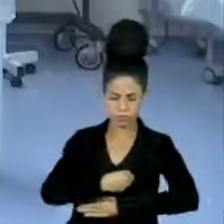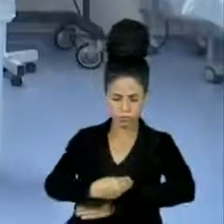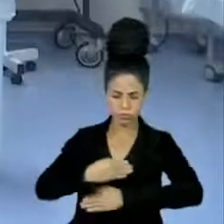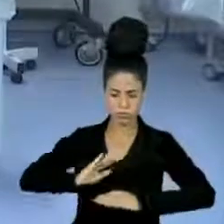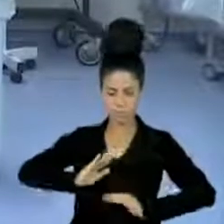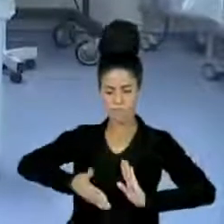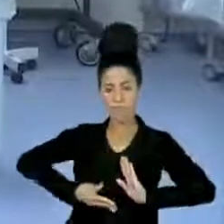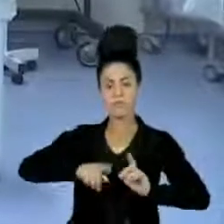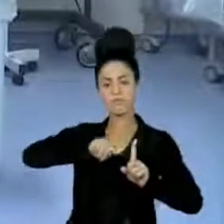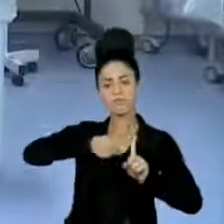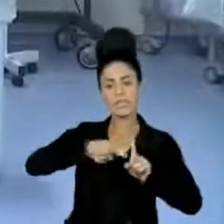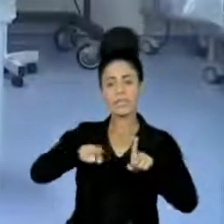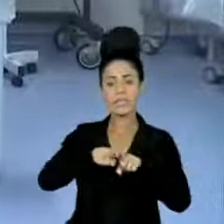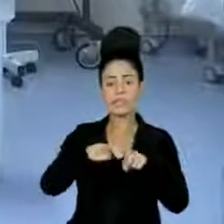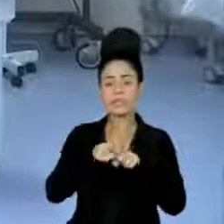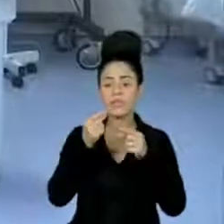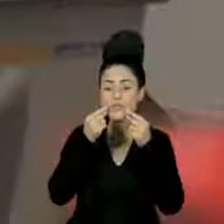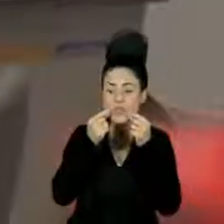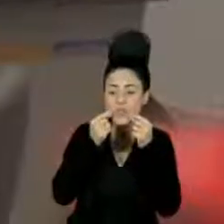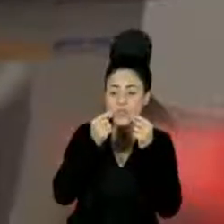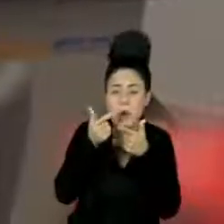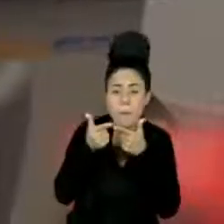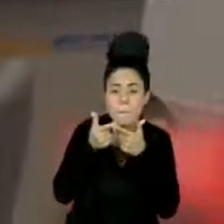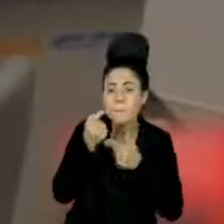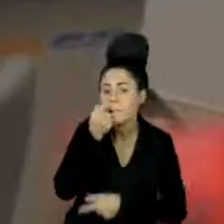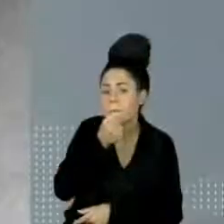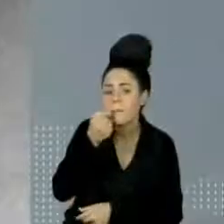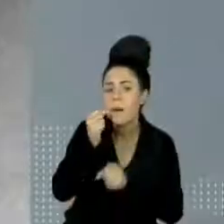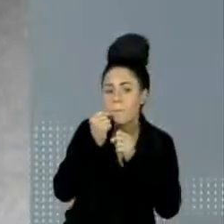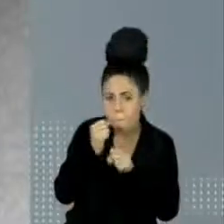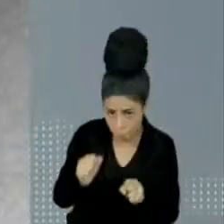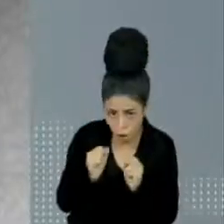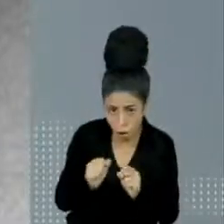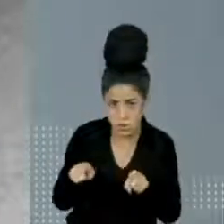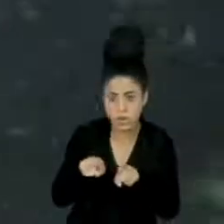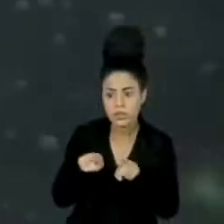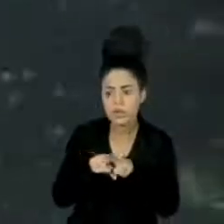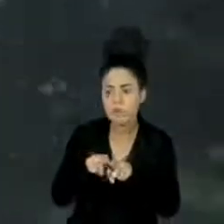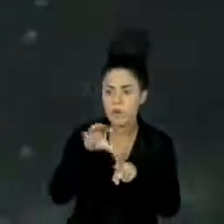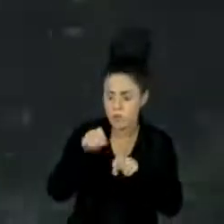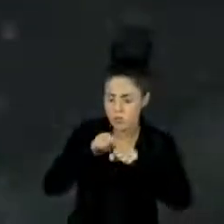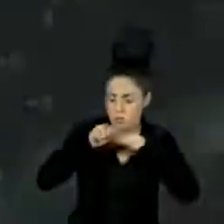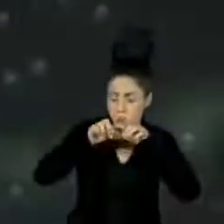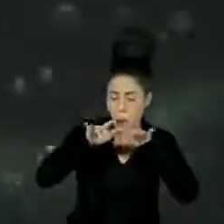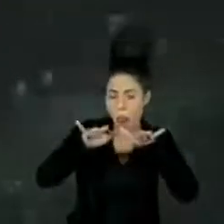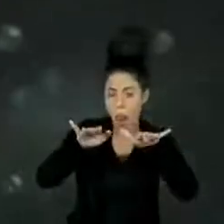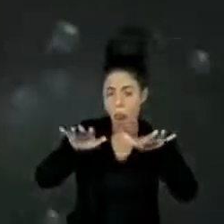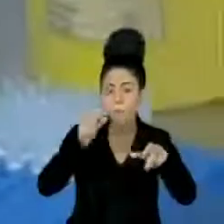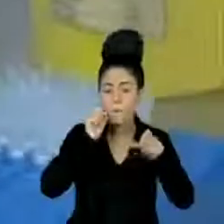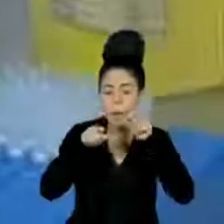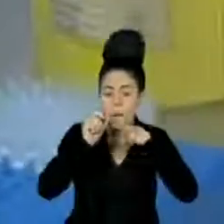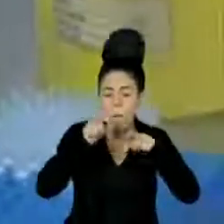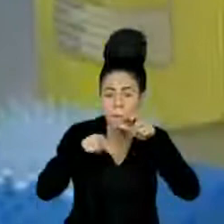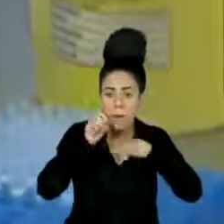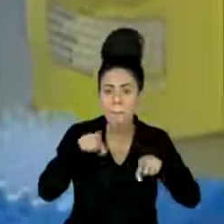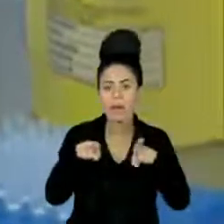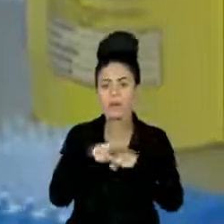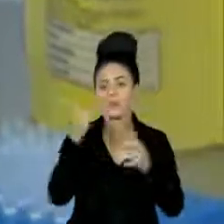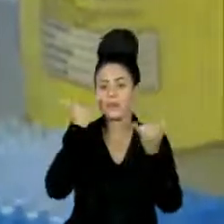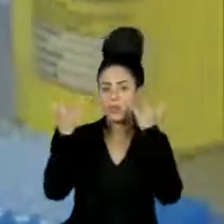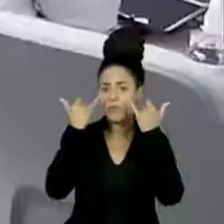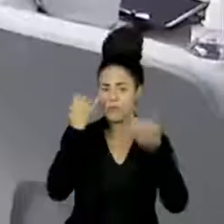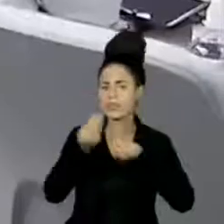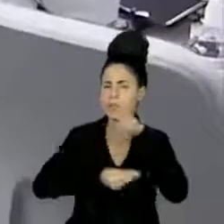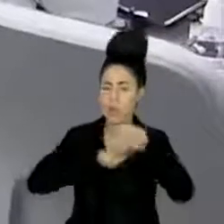o parto feridas na boca também podem infectar O que leva a crer que o vírus pode se espalhar pela saliva ainda não há informações